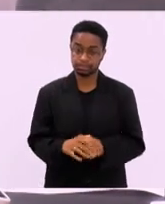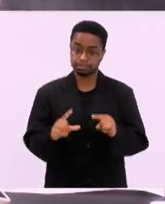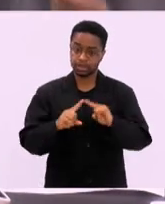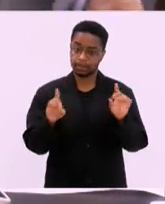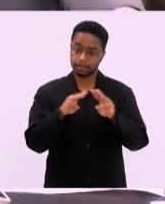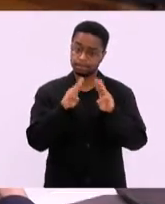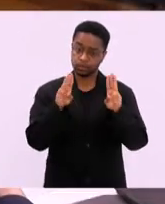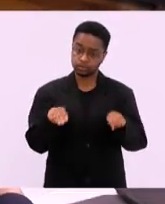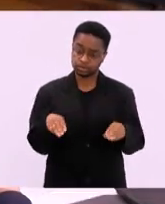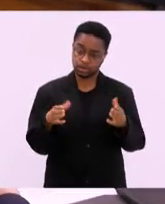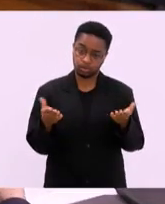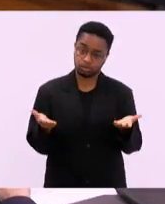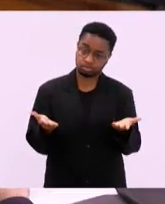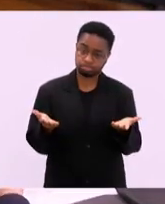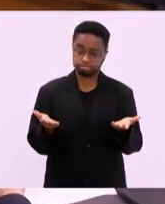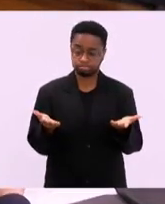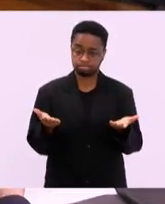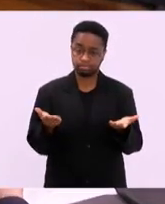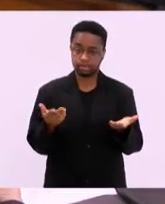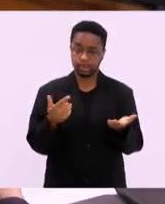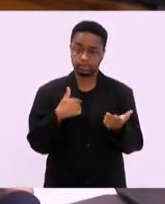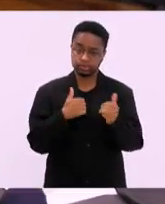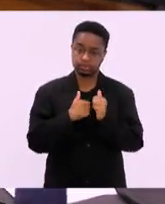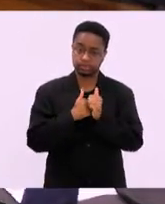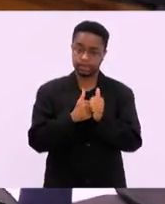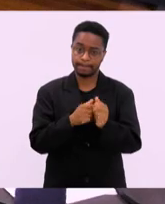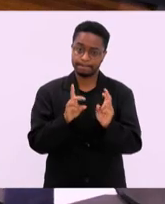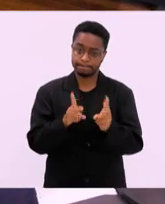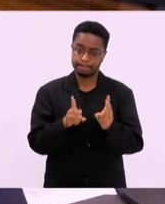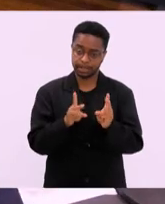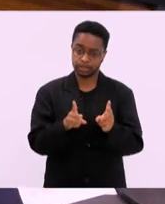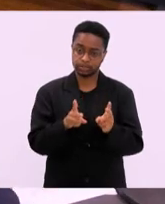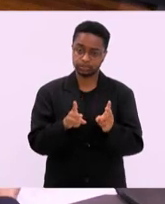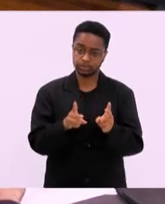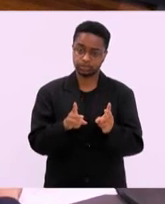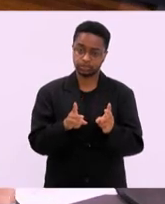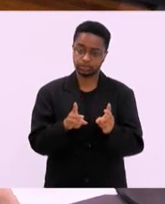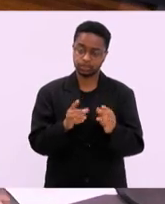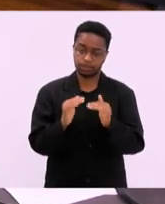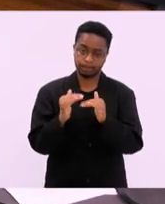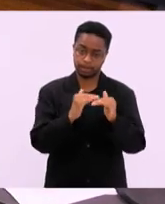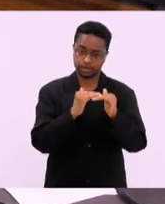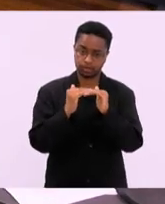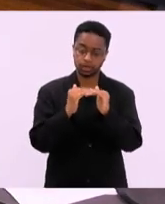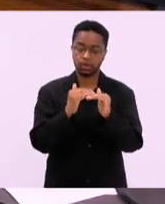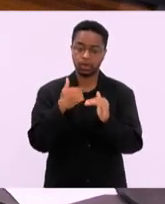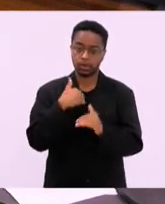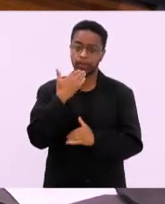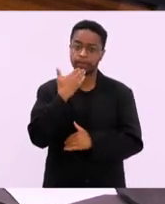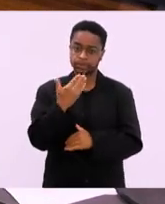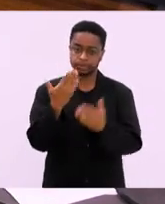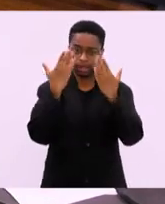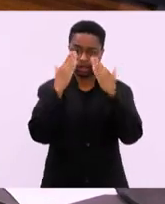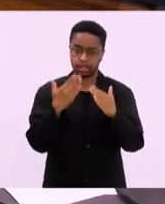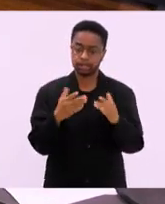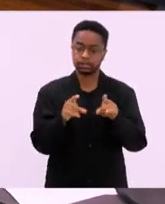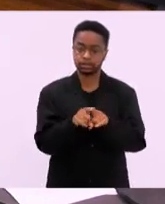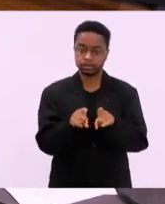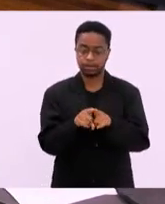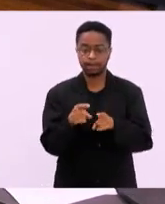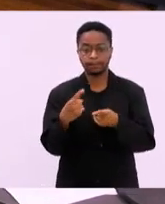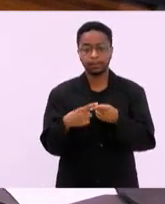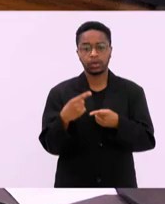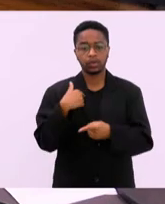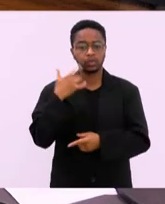museu, mas de qualquer jeito, na mesma linha, para a gente uniformizar, eu vou pedir vista do mesmo jeito, até porque eu não